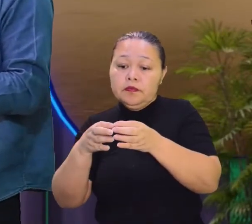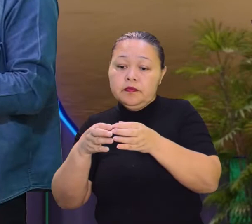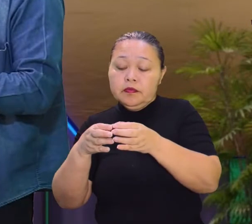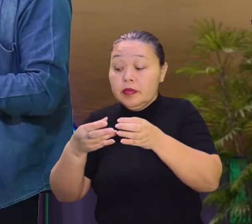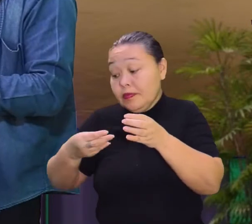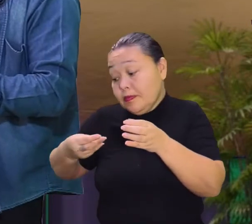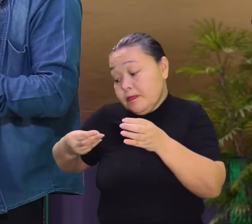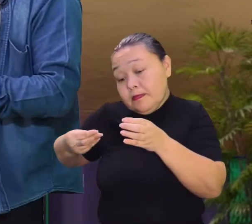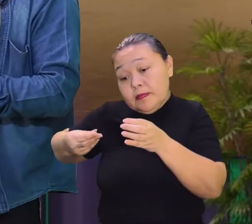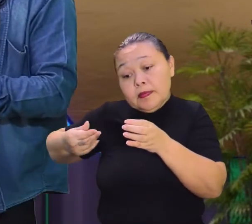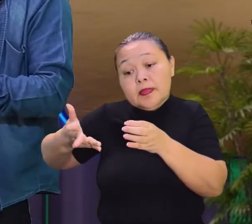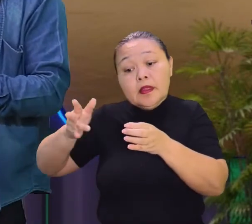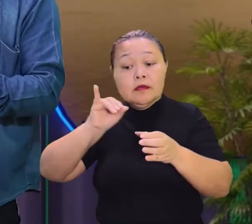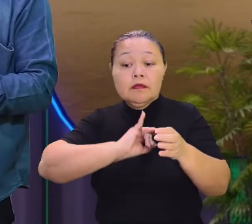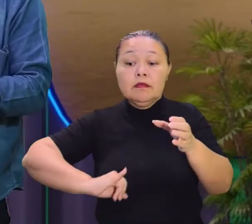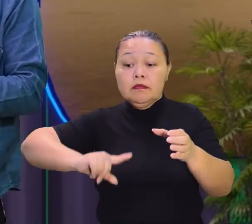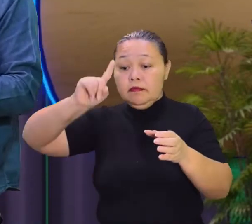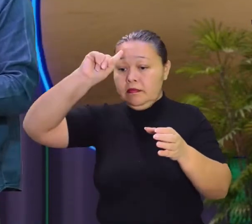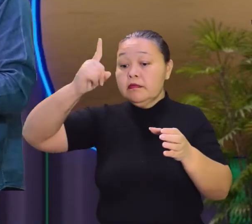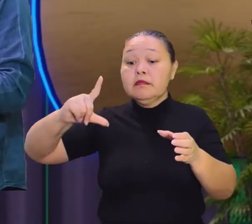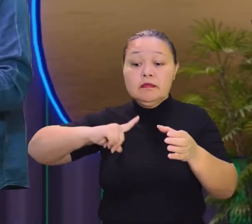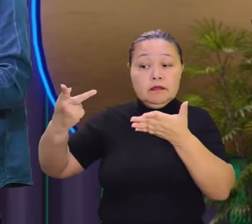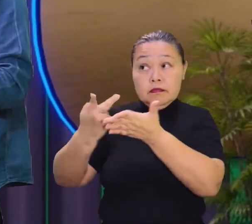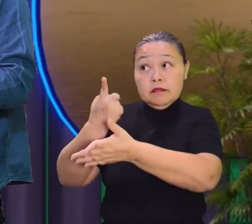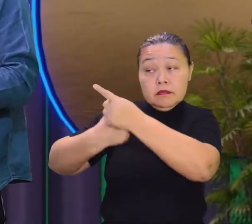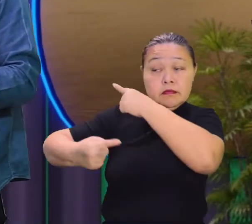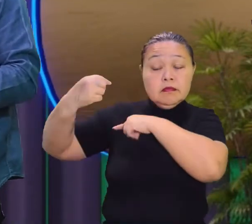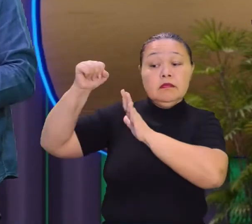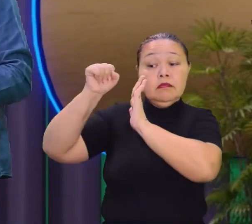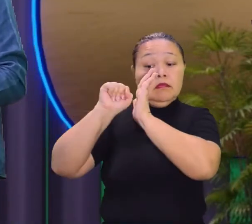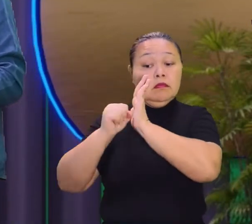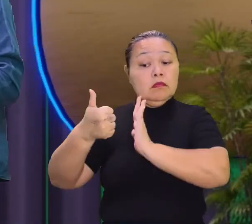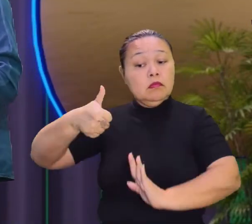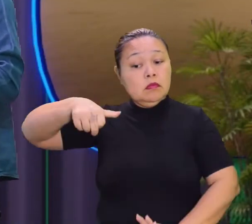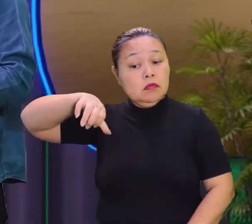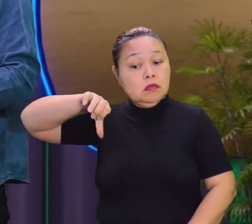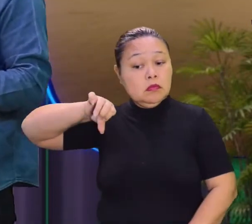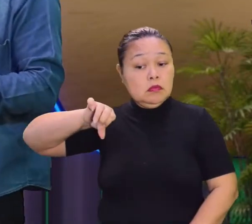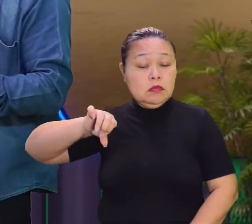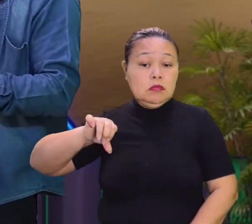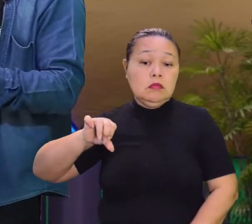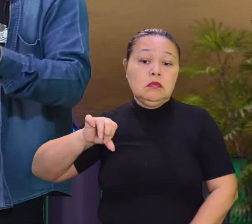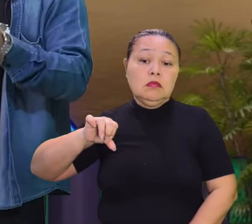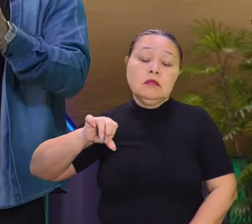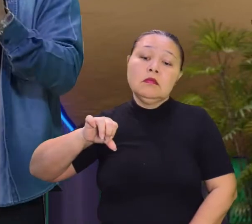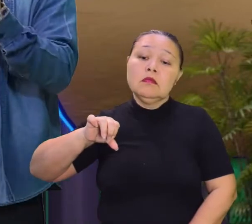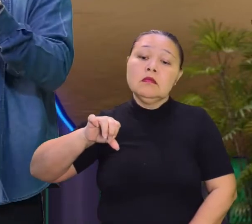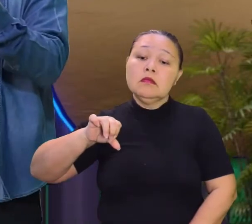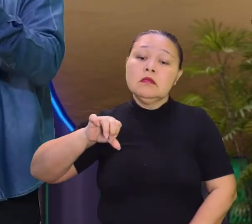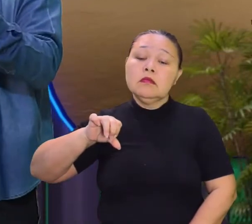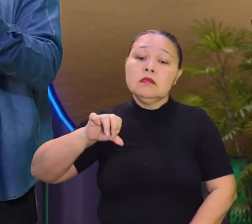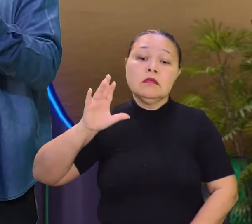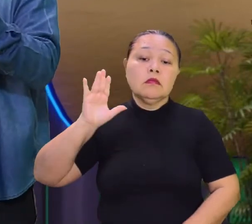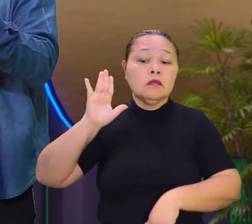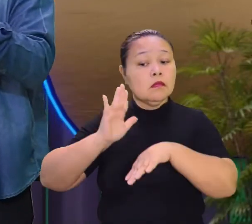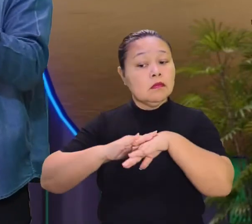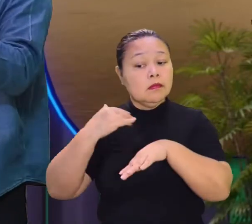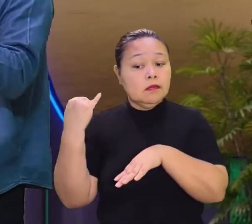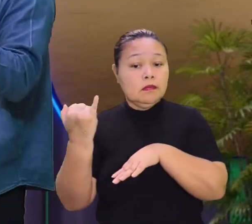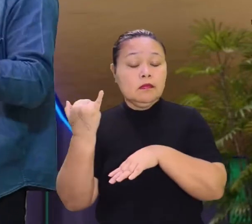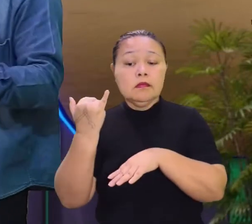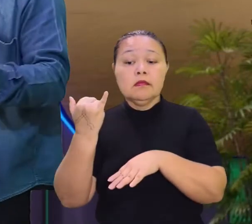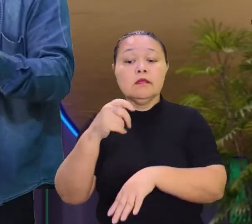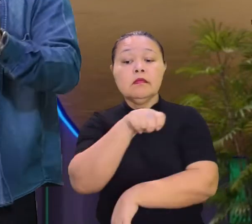resquícios desse imperialismo que houve no século XIX. E o mais essencial é o